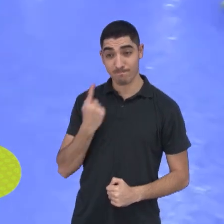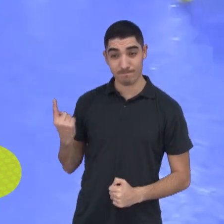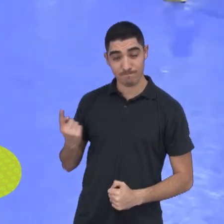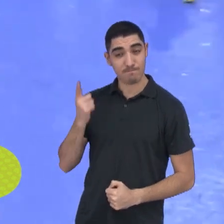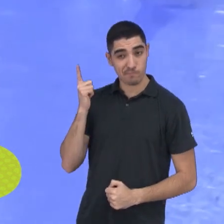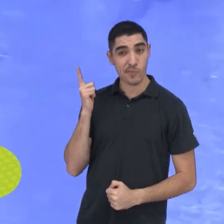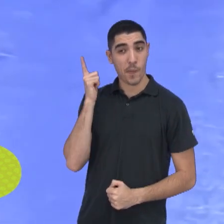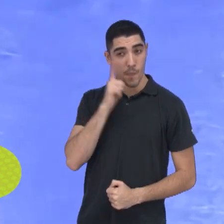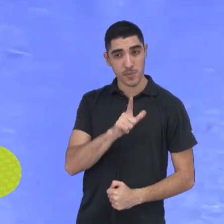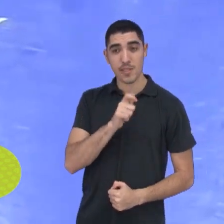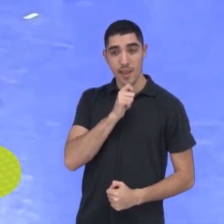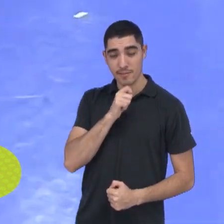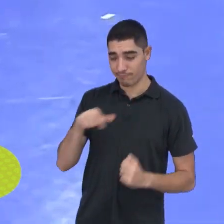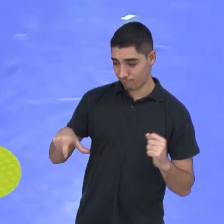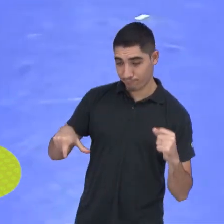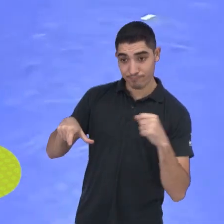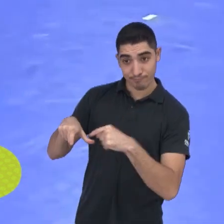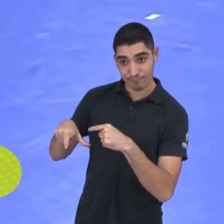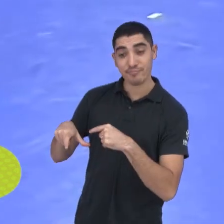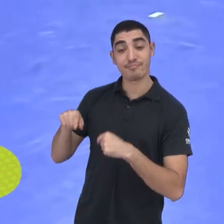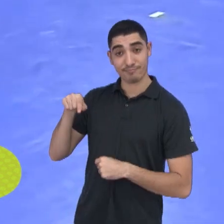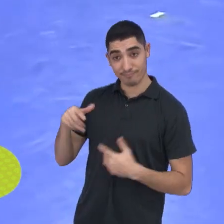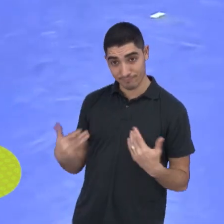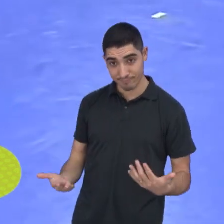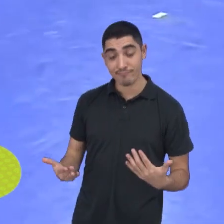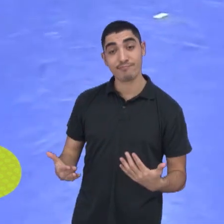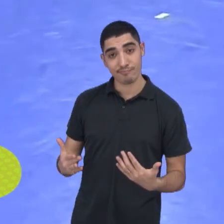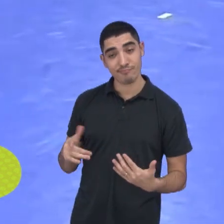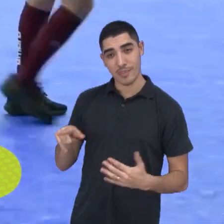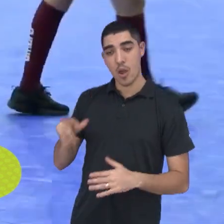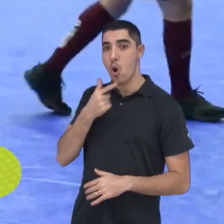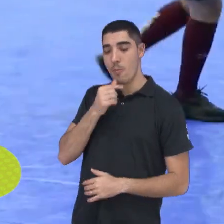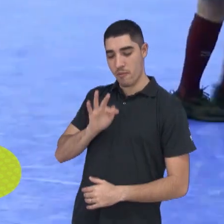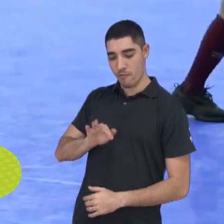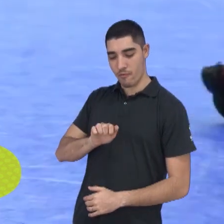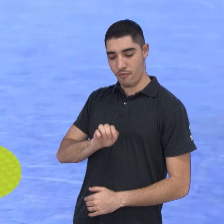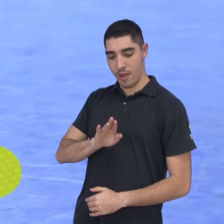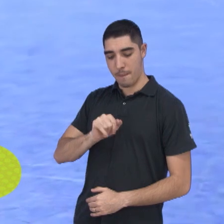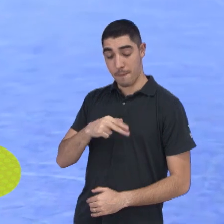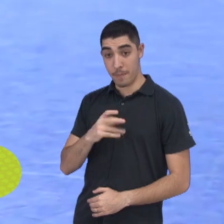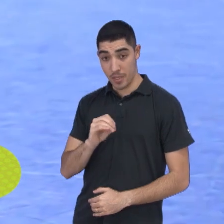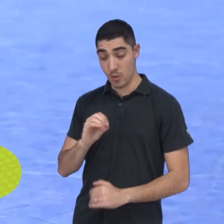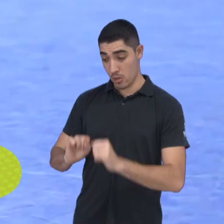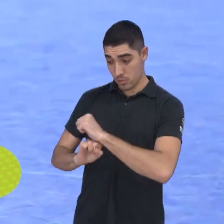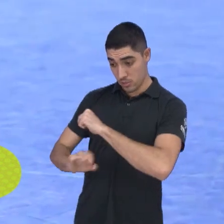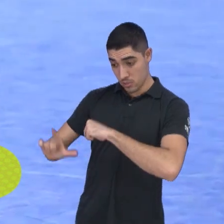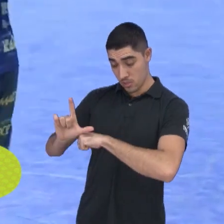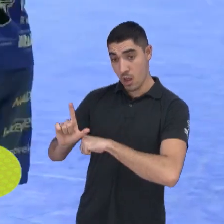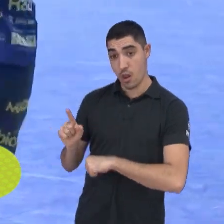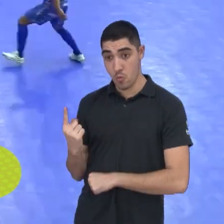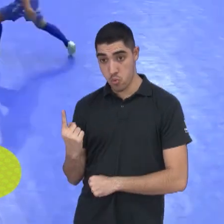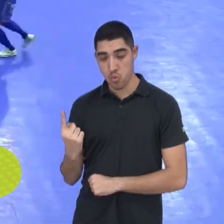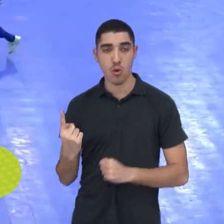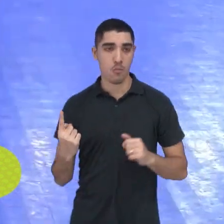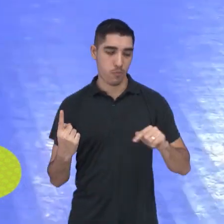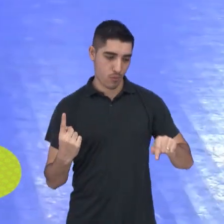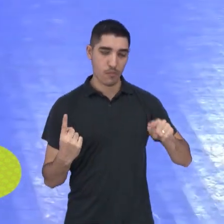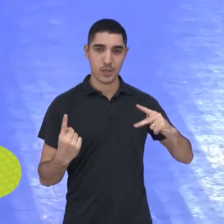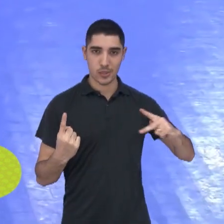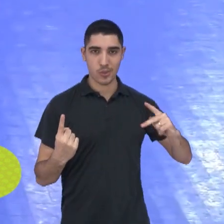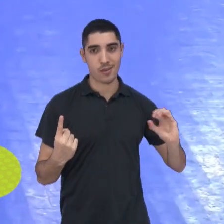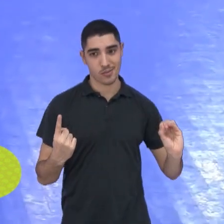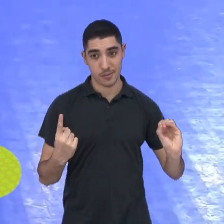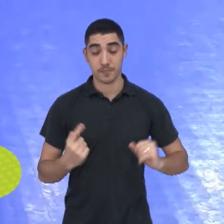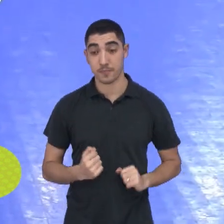Kanté antes de entrar. Aberto o placar no Tênis Clube, é de Fabinho. São José 0, São Lourenço 1.